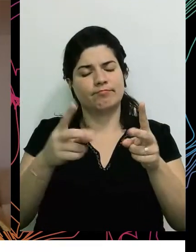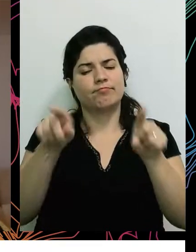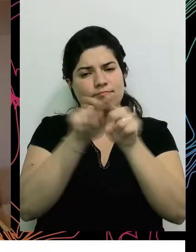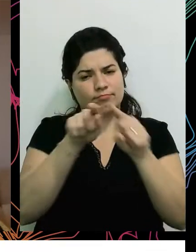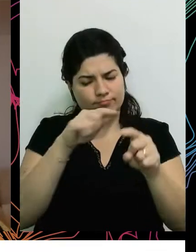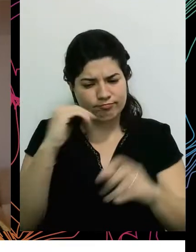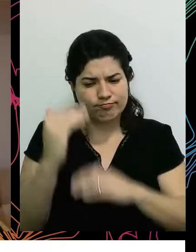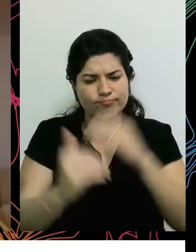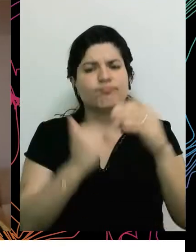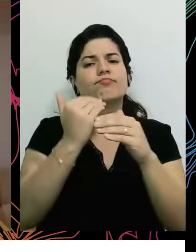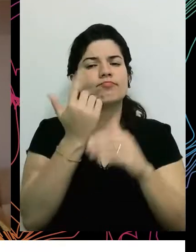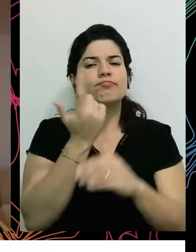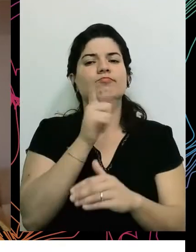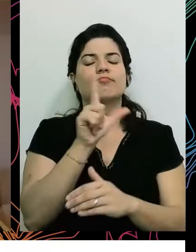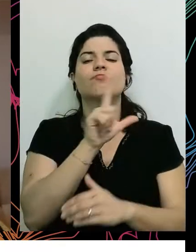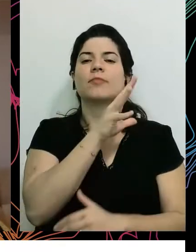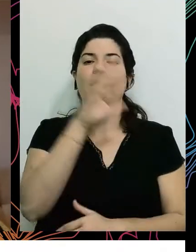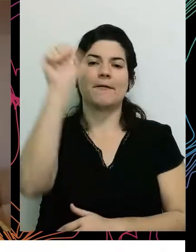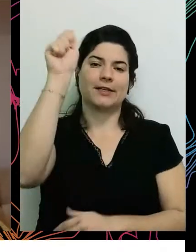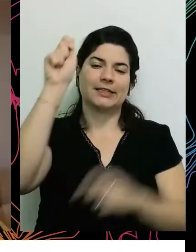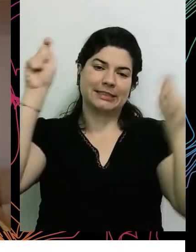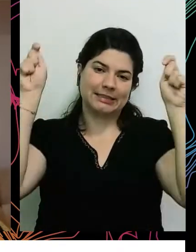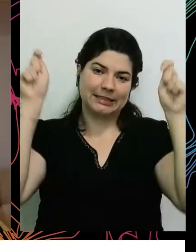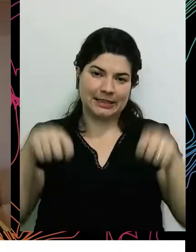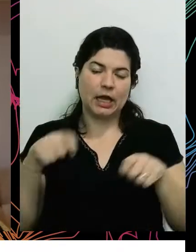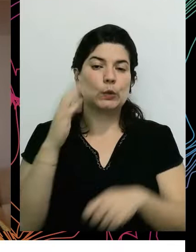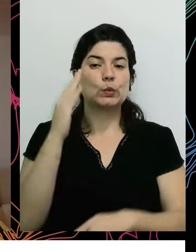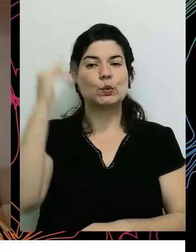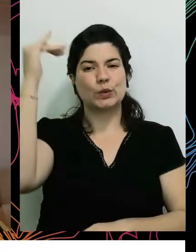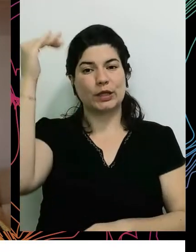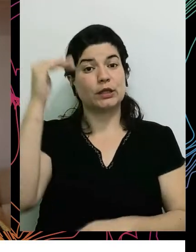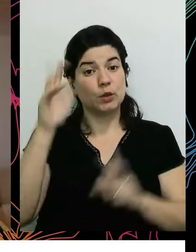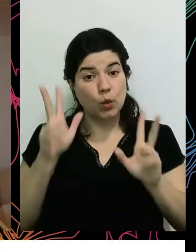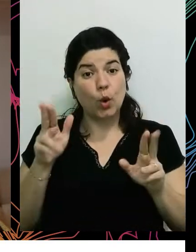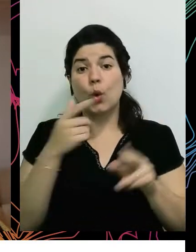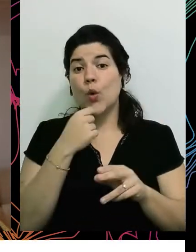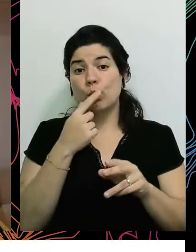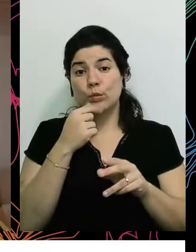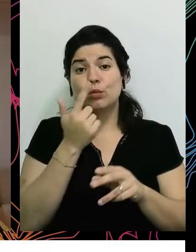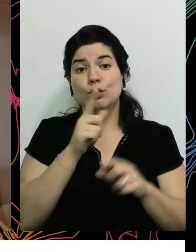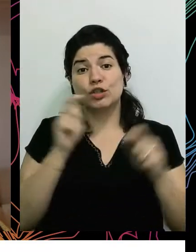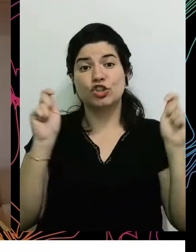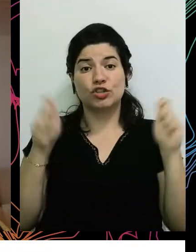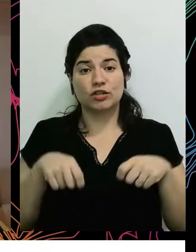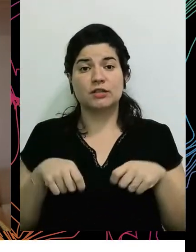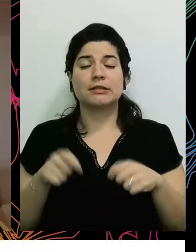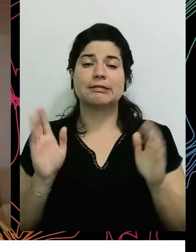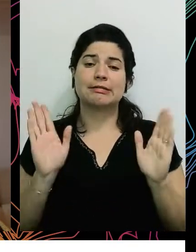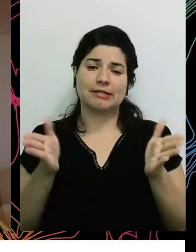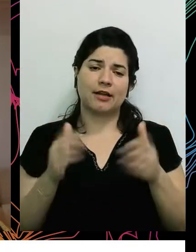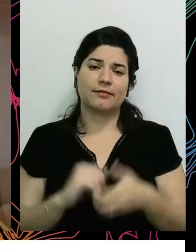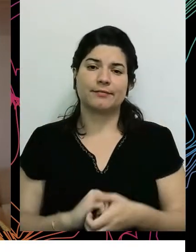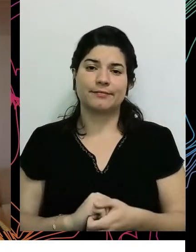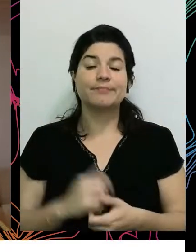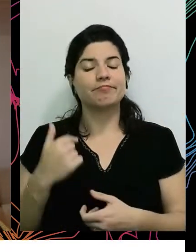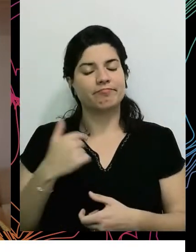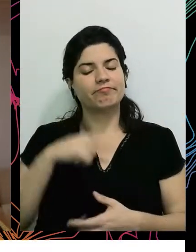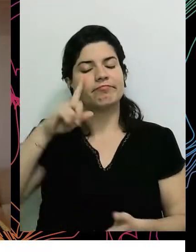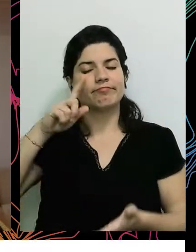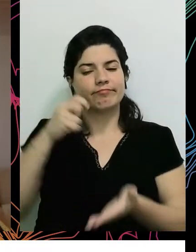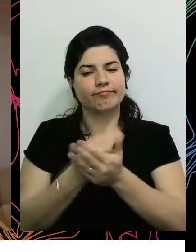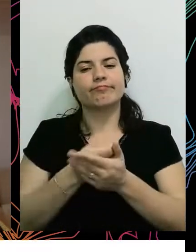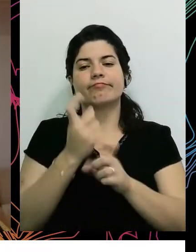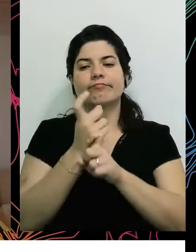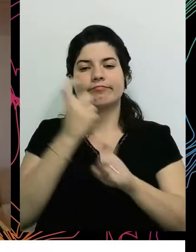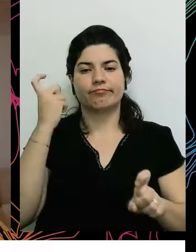vitorioso de sucesso que tantos homens já seguiram. Então, eu resolvi fazer engenharia mecânica. Num determinado